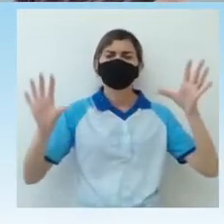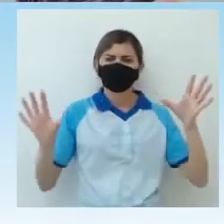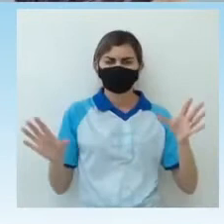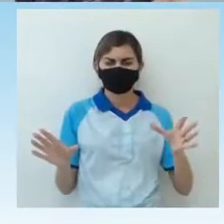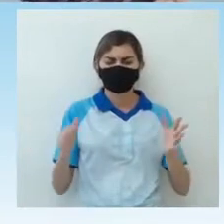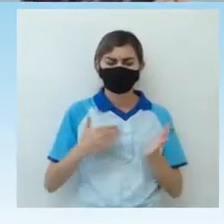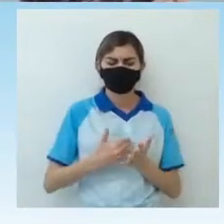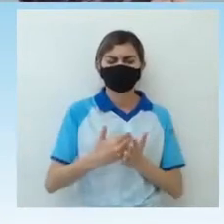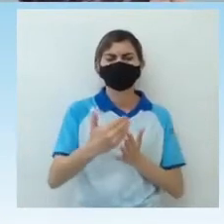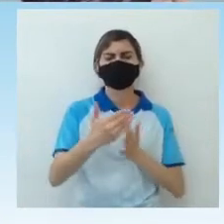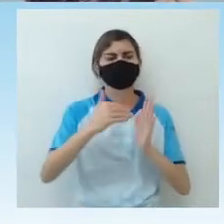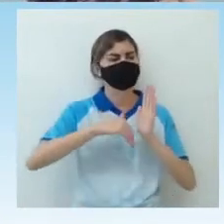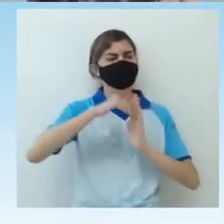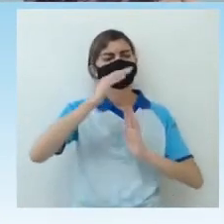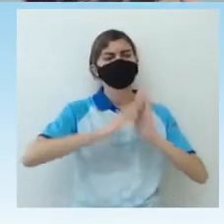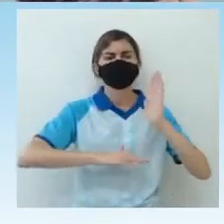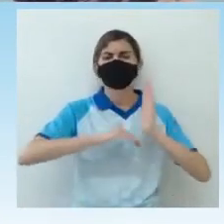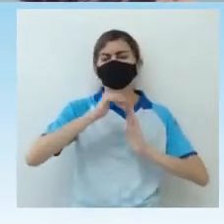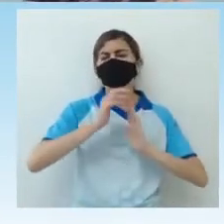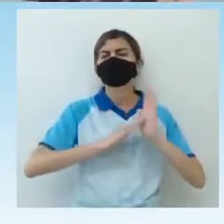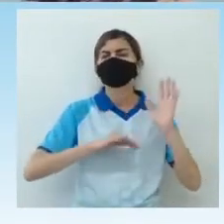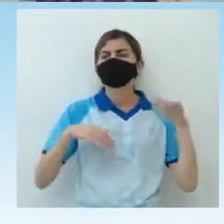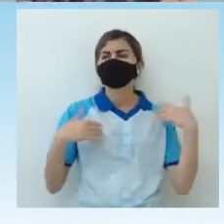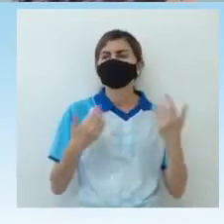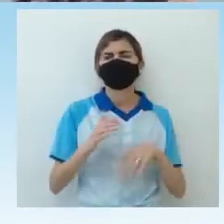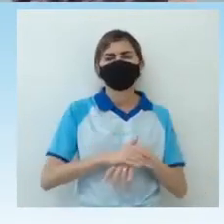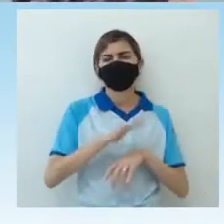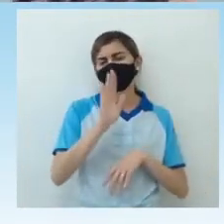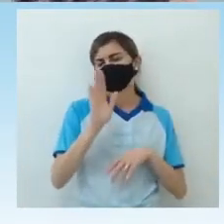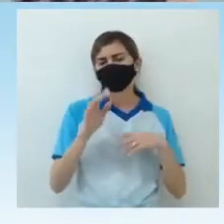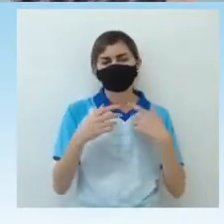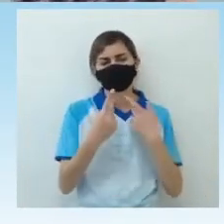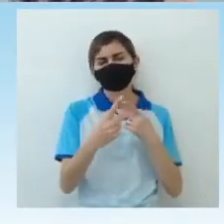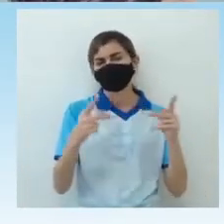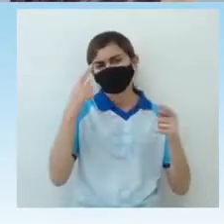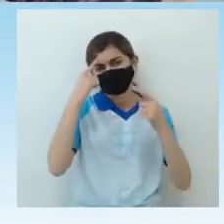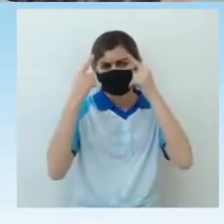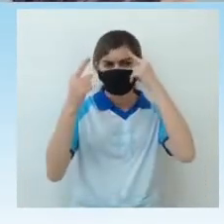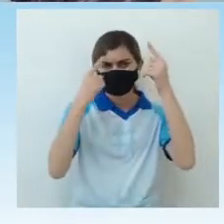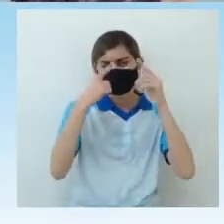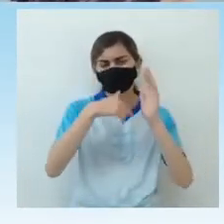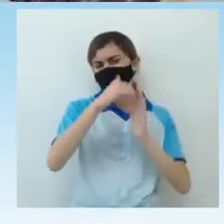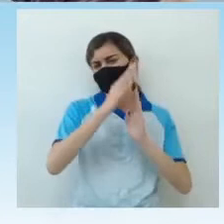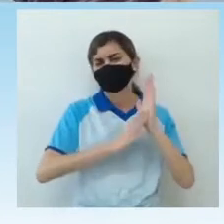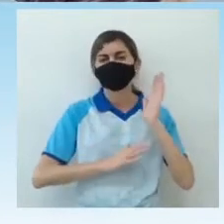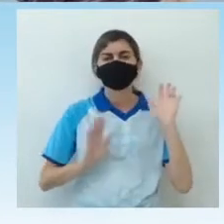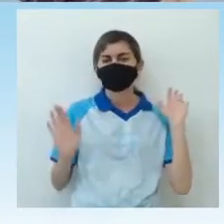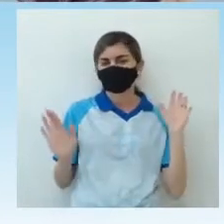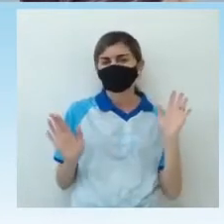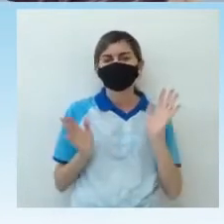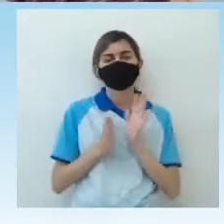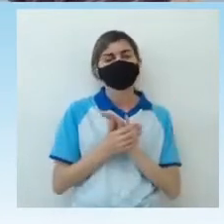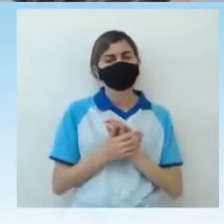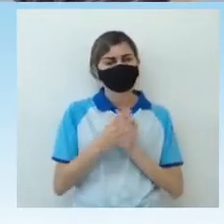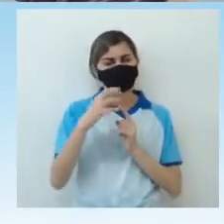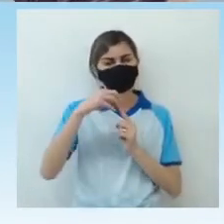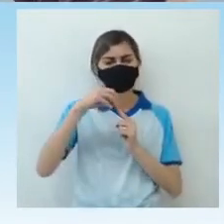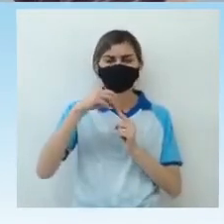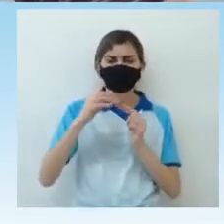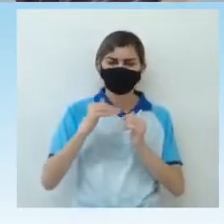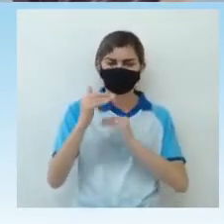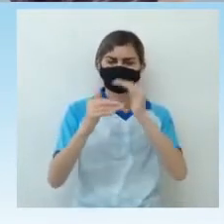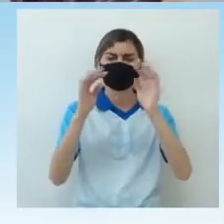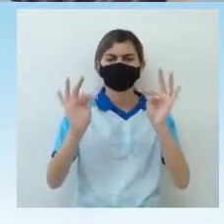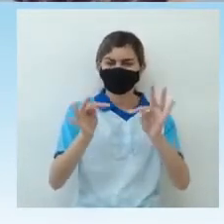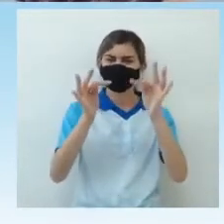eles passaram a pintar da forma mais orgânica que eles tiveram. Então veja como um elemento, uma evolução